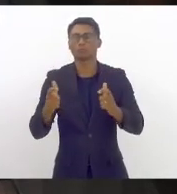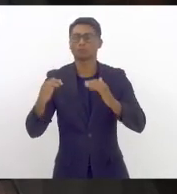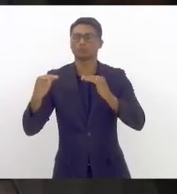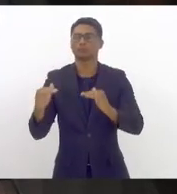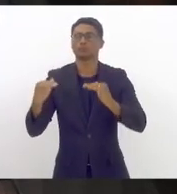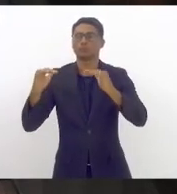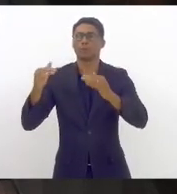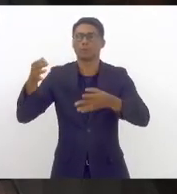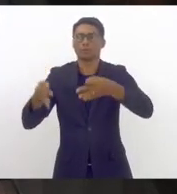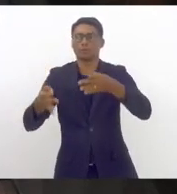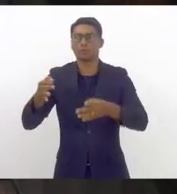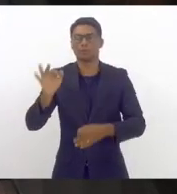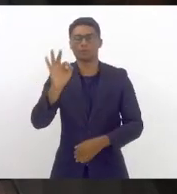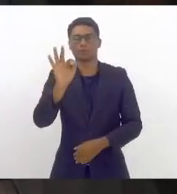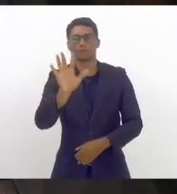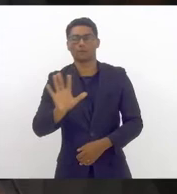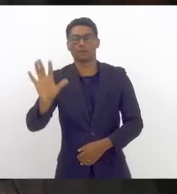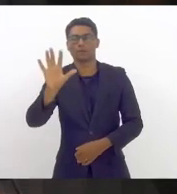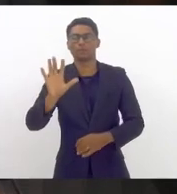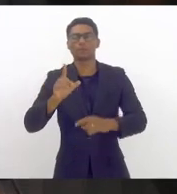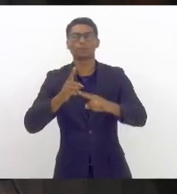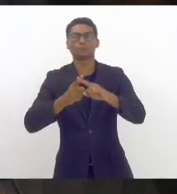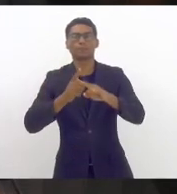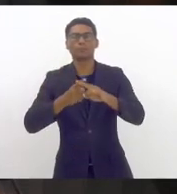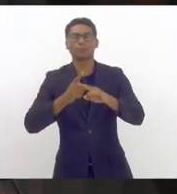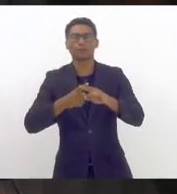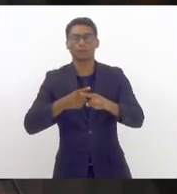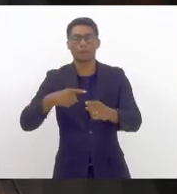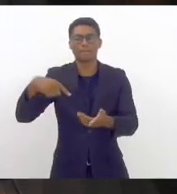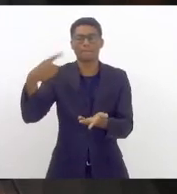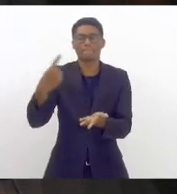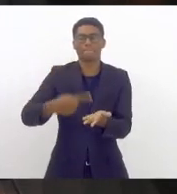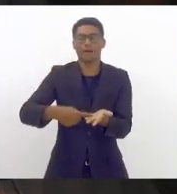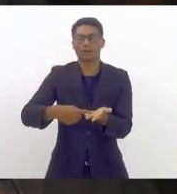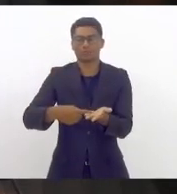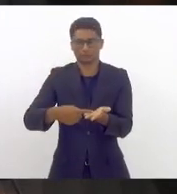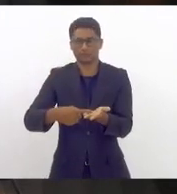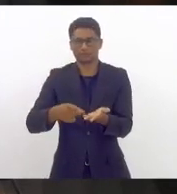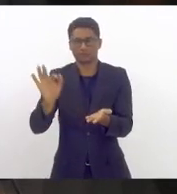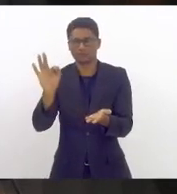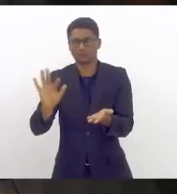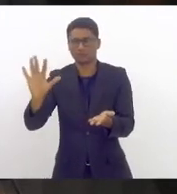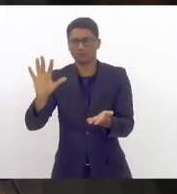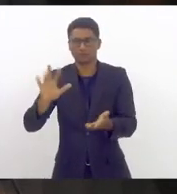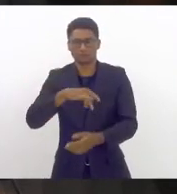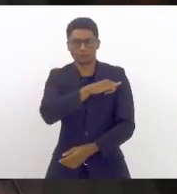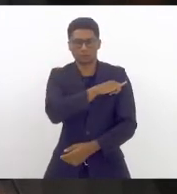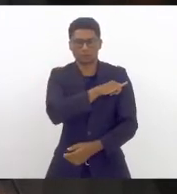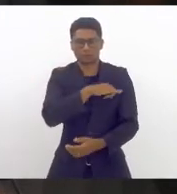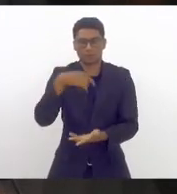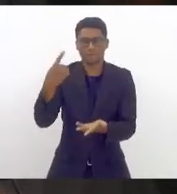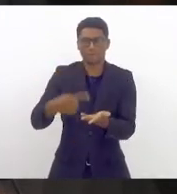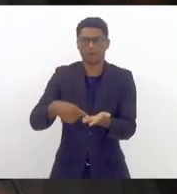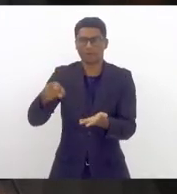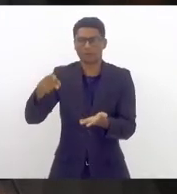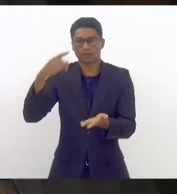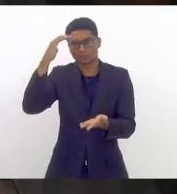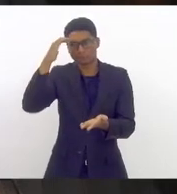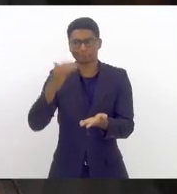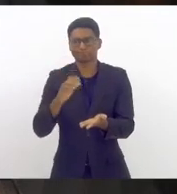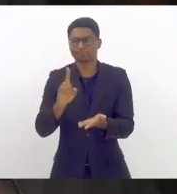pude respeito ao pacto federativo cumpre lembrar que o Rio Grande do Sul